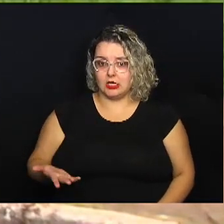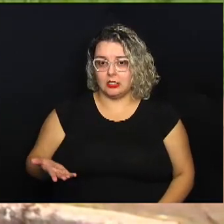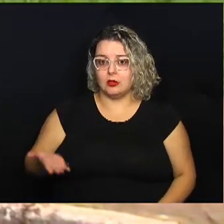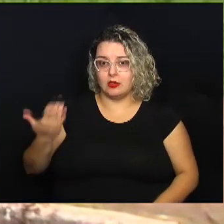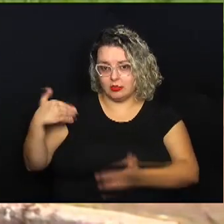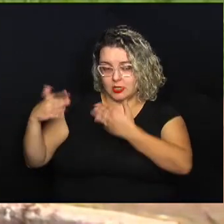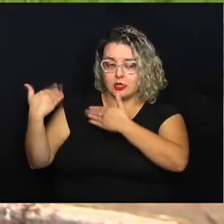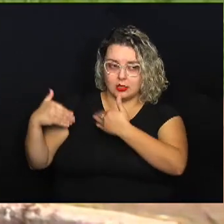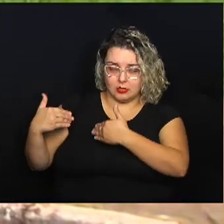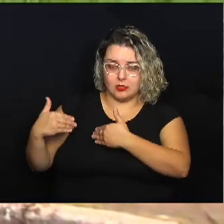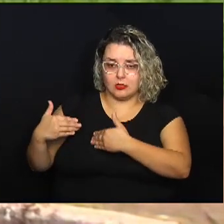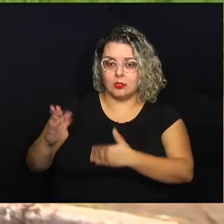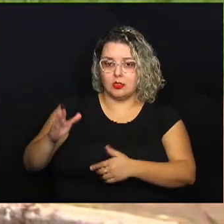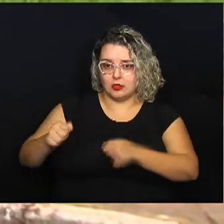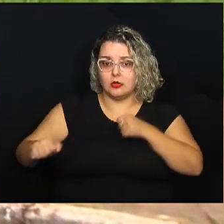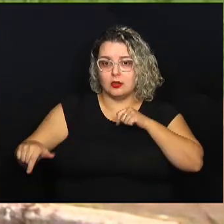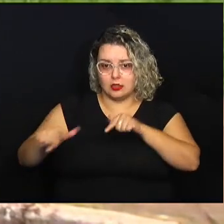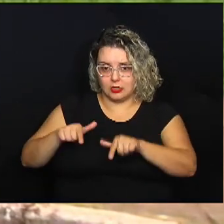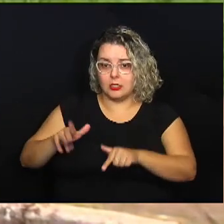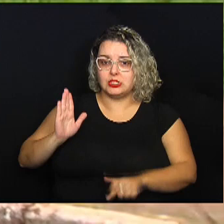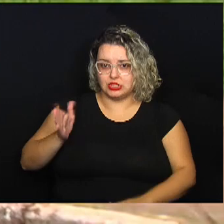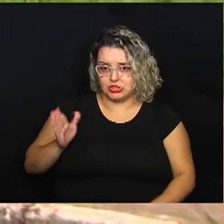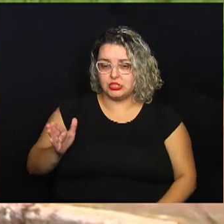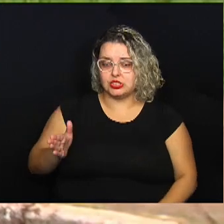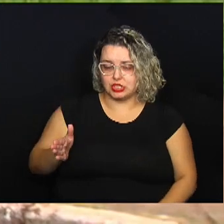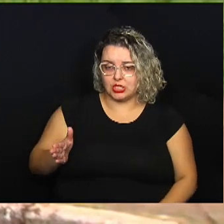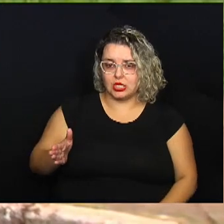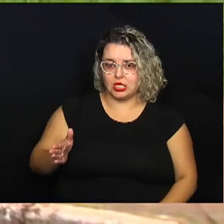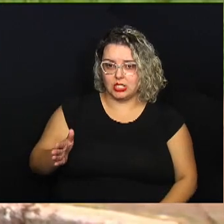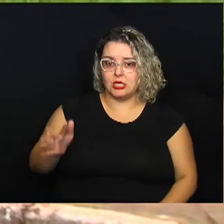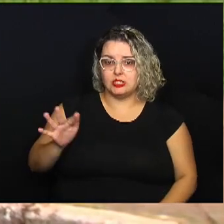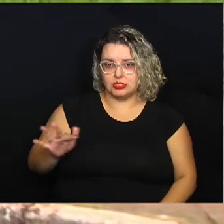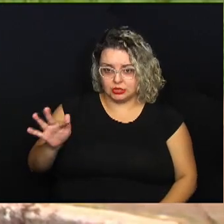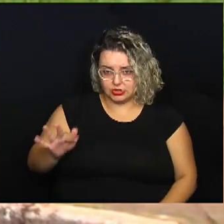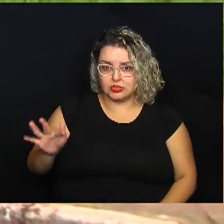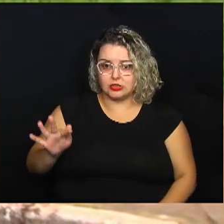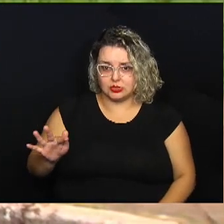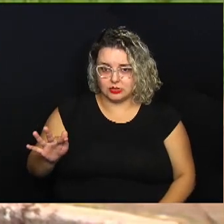tem os que já se formaram na faculdade